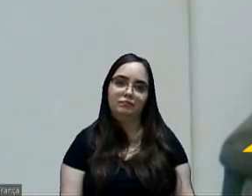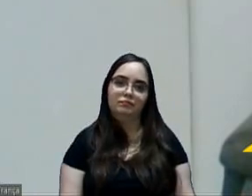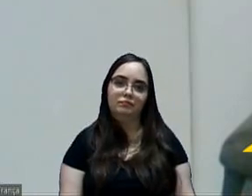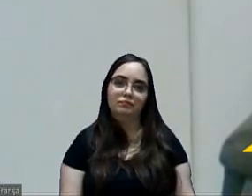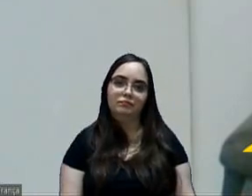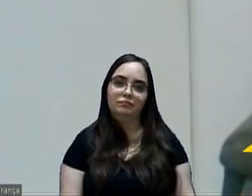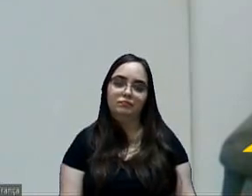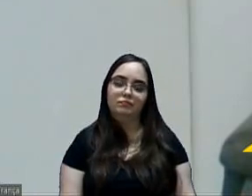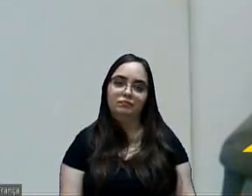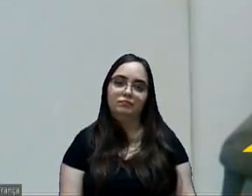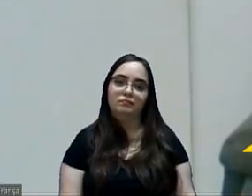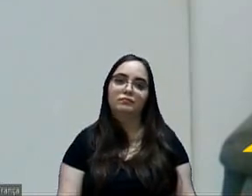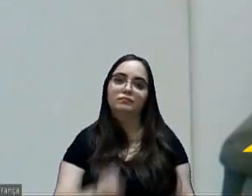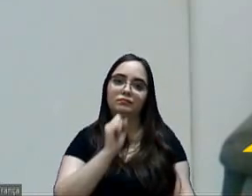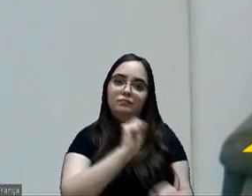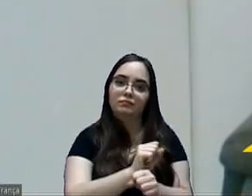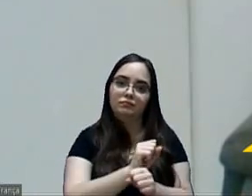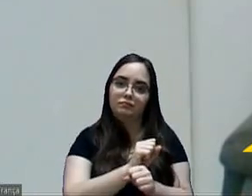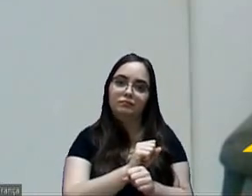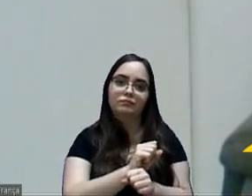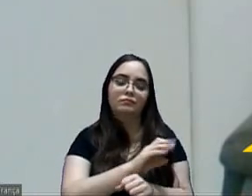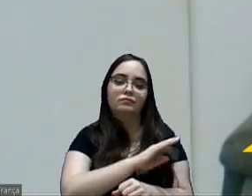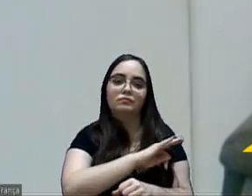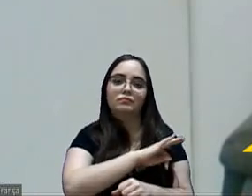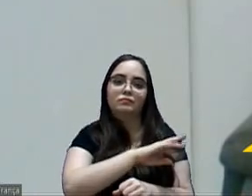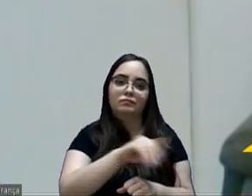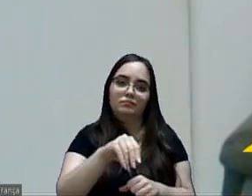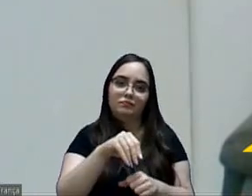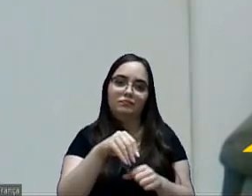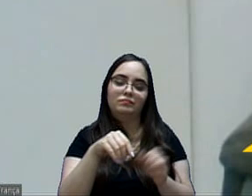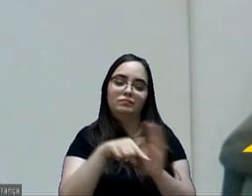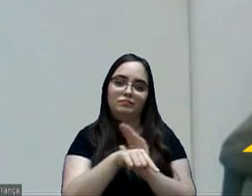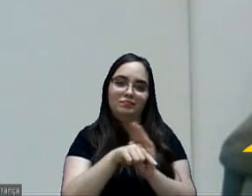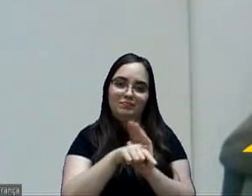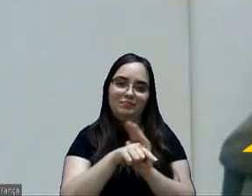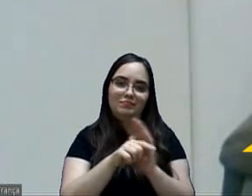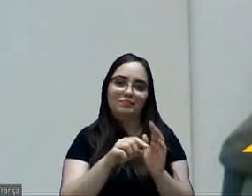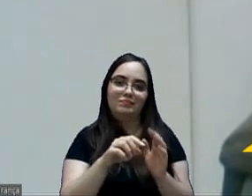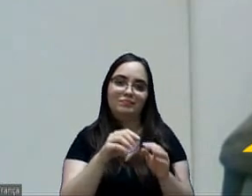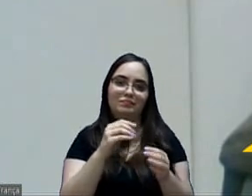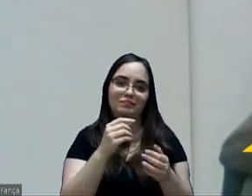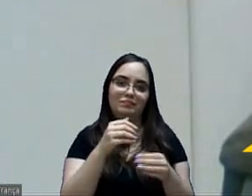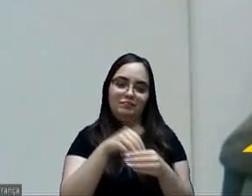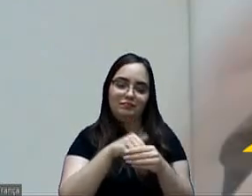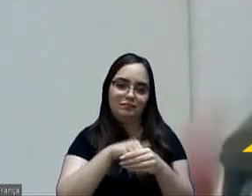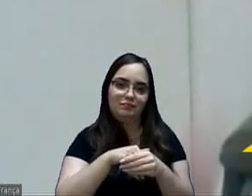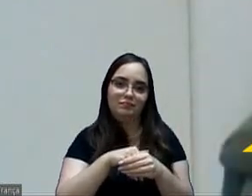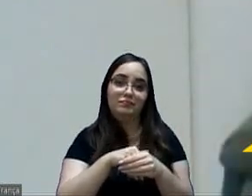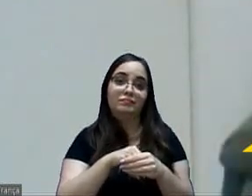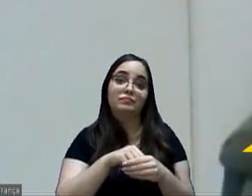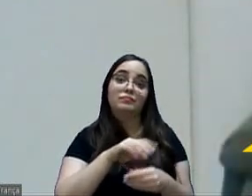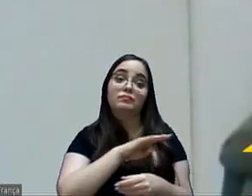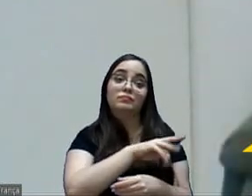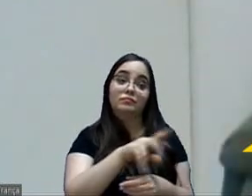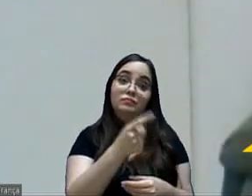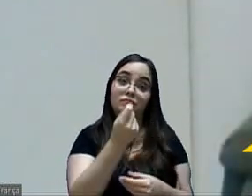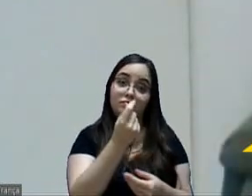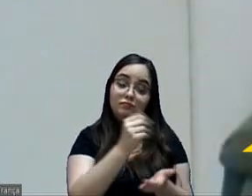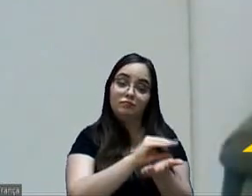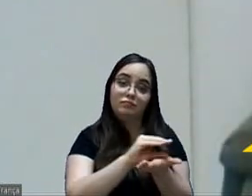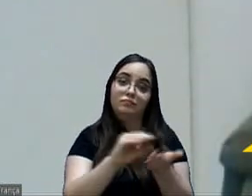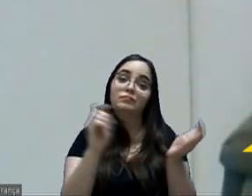repetir, que suspendeu todas as consultas eletivas que estavam, entendeu? Esses recursos humanos poderiam ser